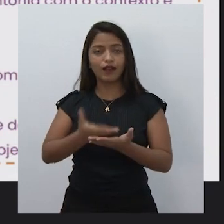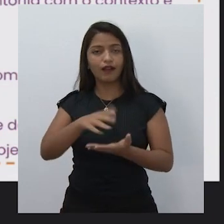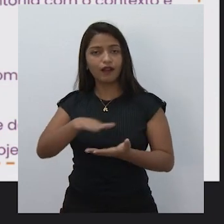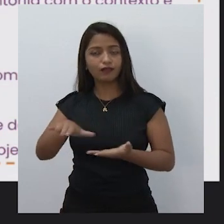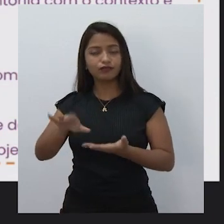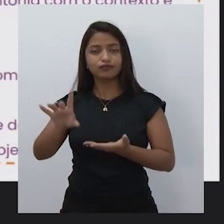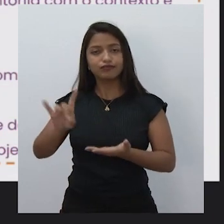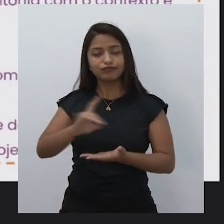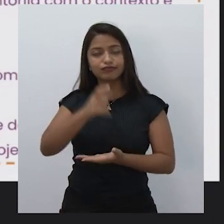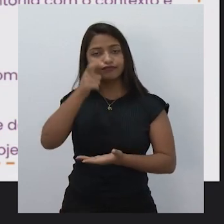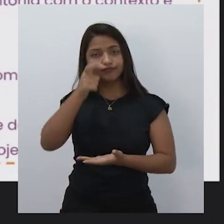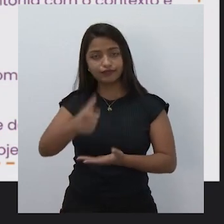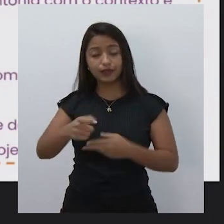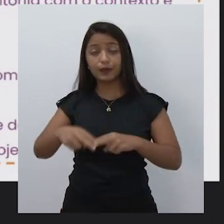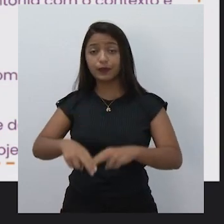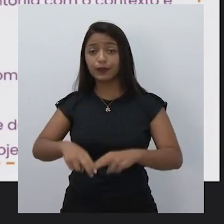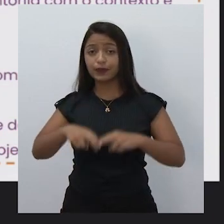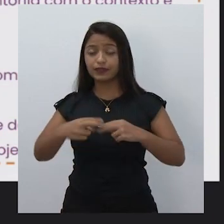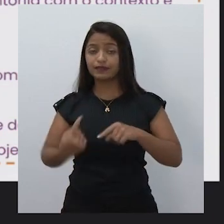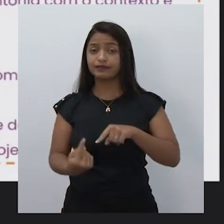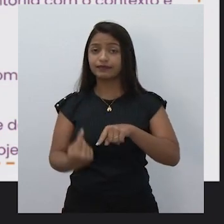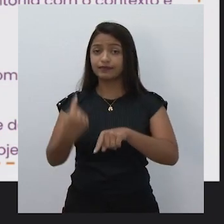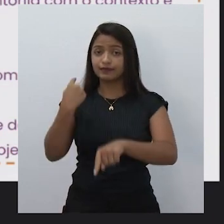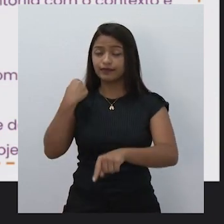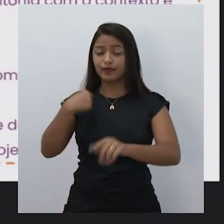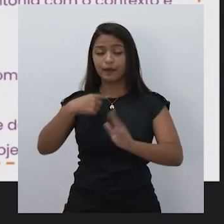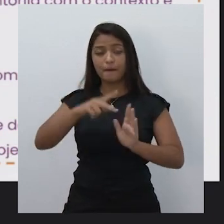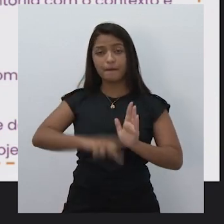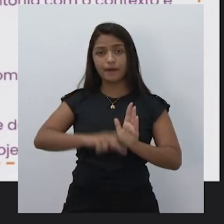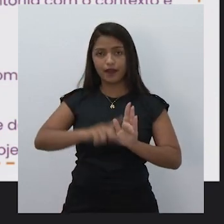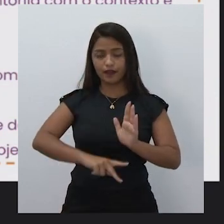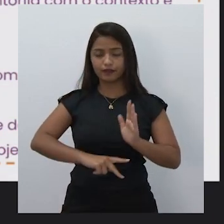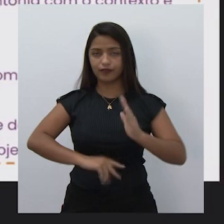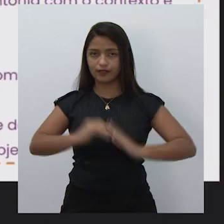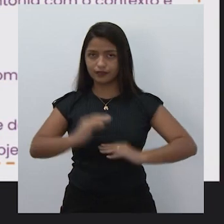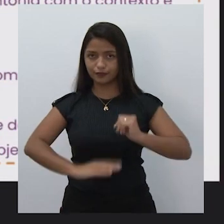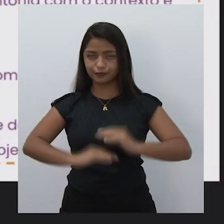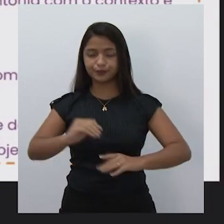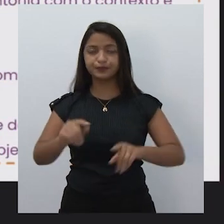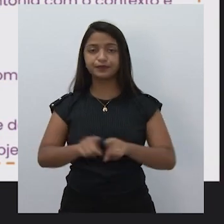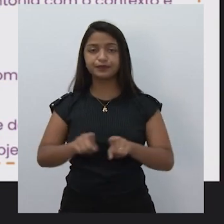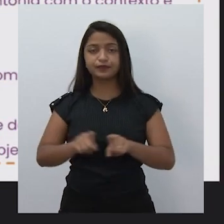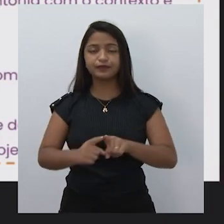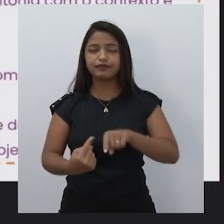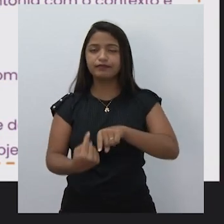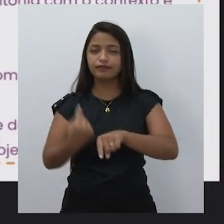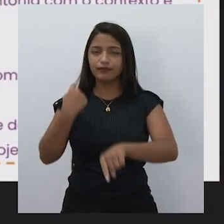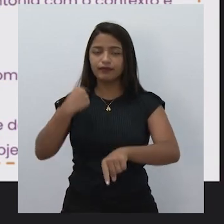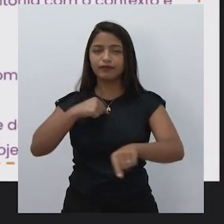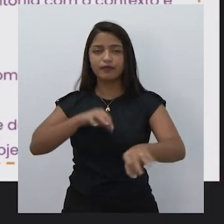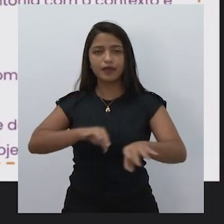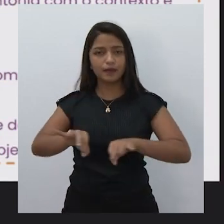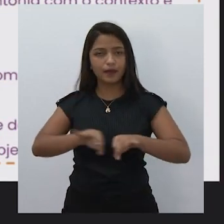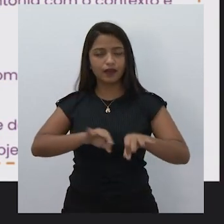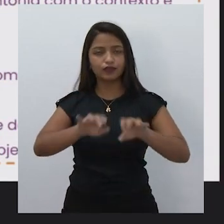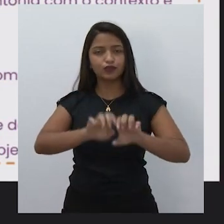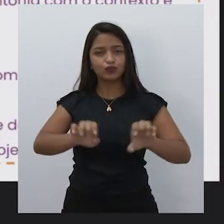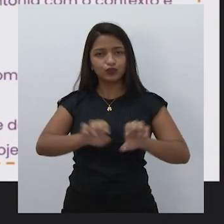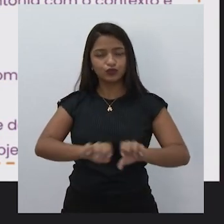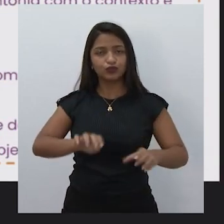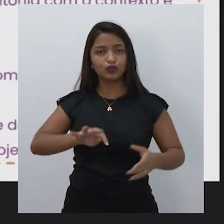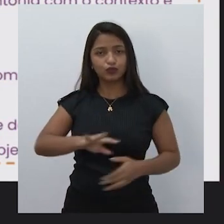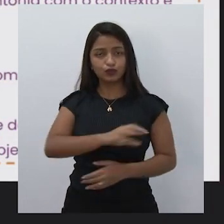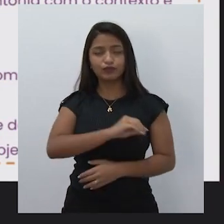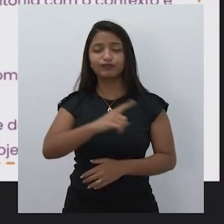no planejamento, no plano de ação e lá na arquitetura, vocês estão ouvindo tanto falar em escuta